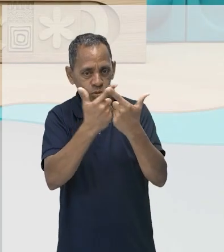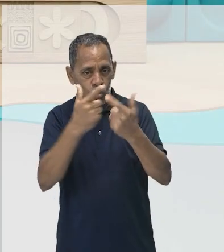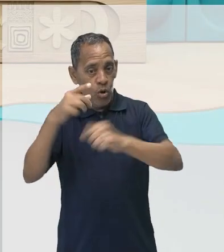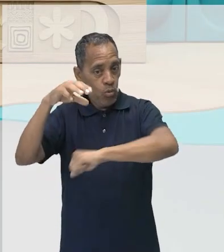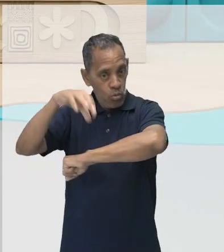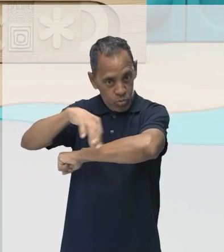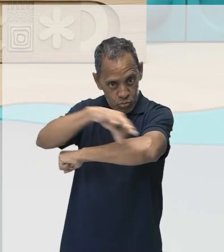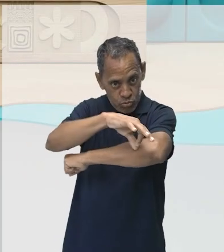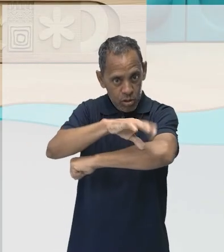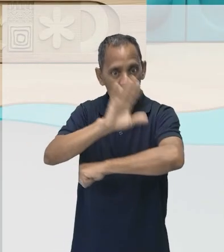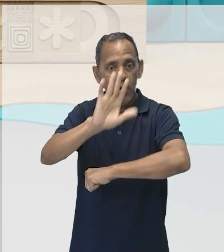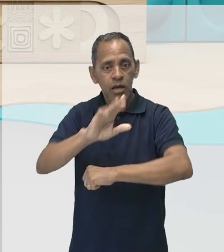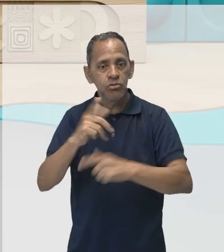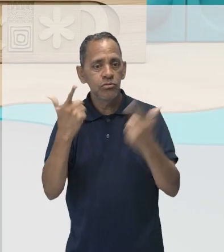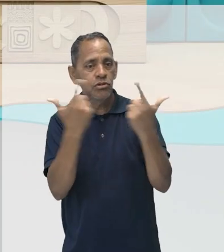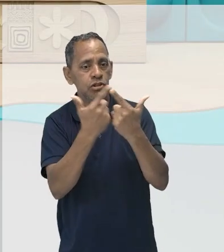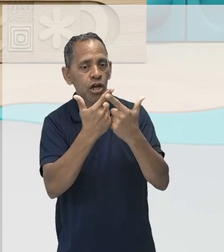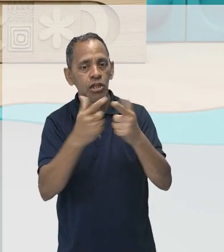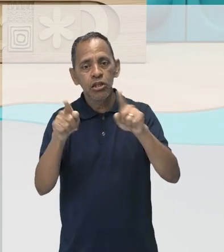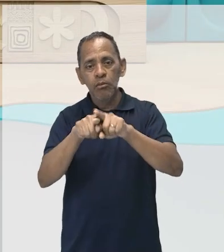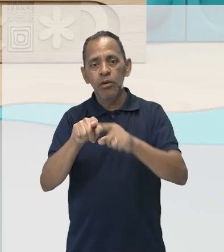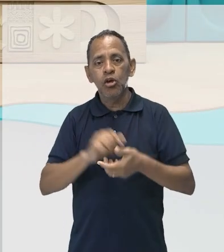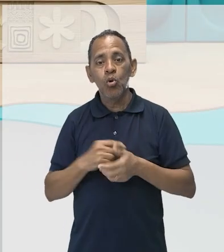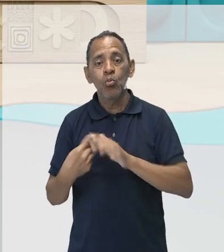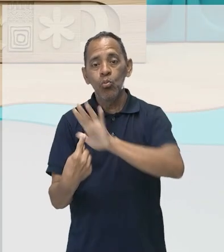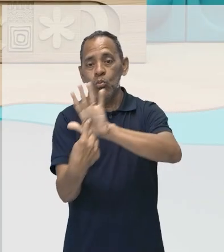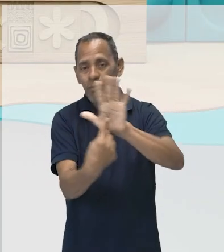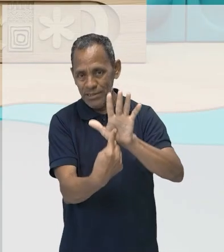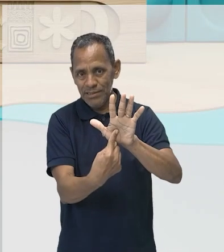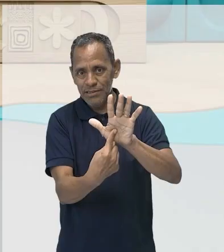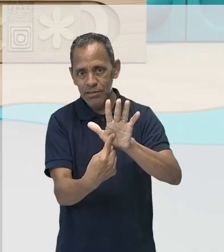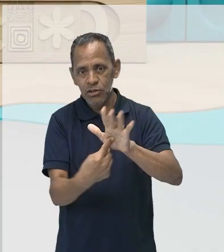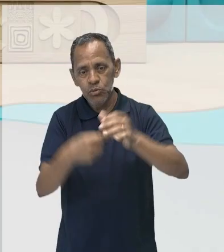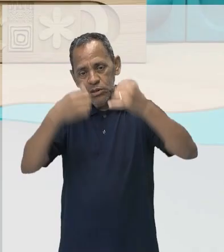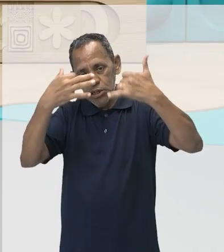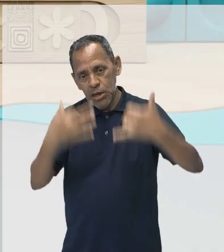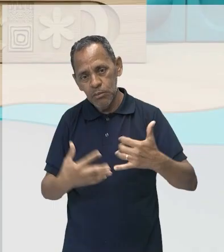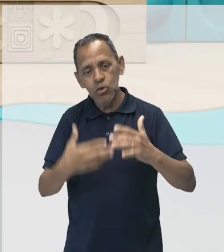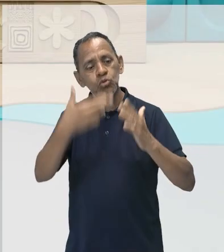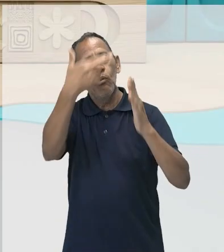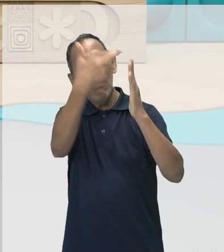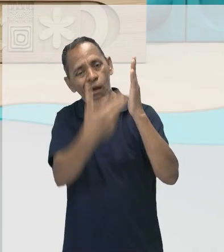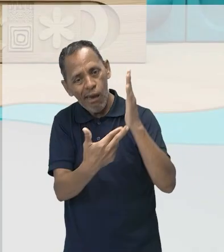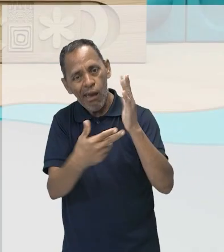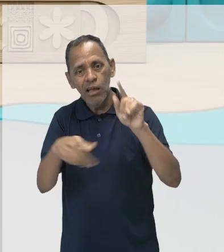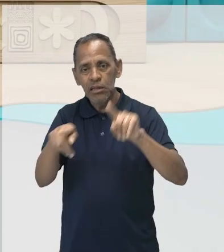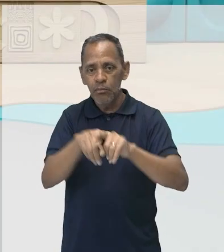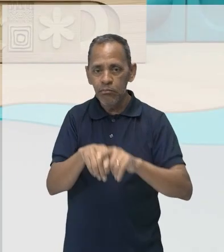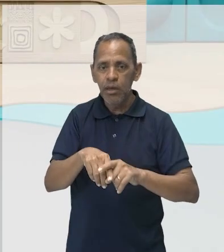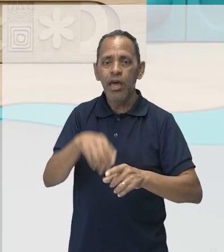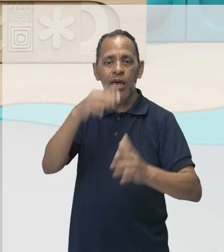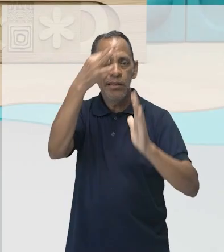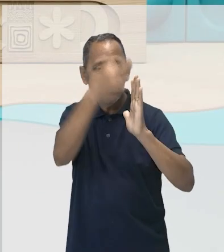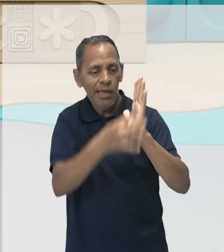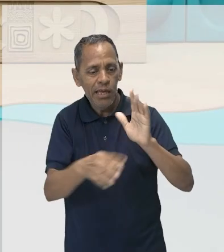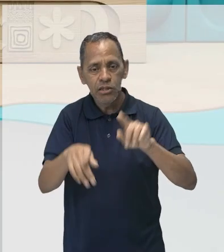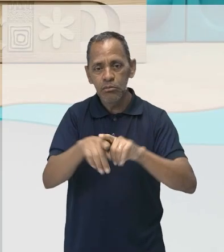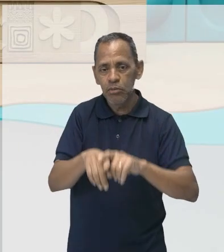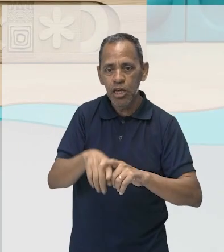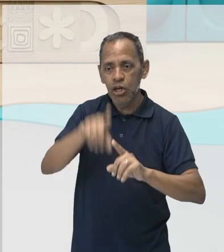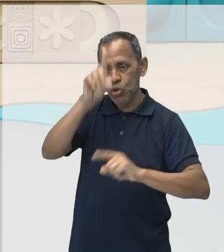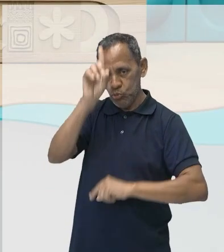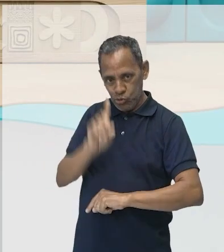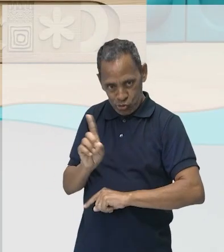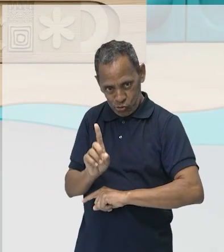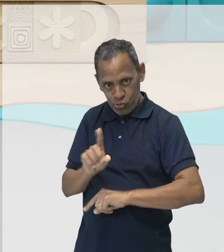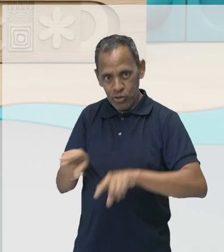o teatro enquanto arquitetura, mas o teatro enquanto encenação. Falamos do roteiro, do texto, do